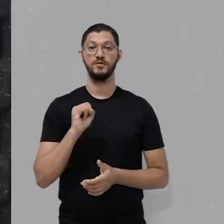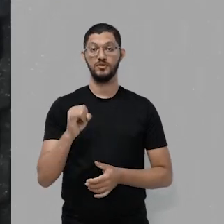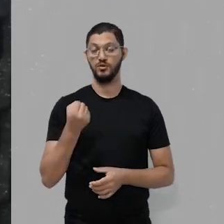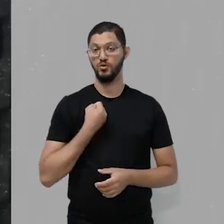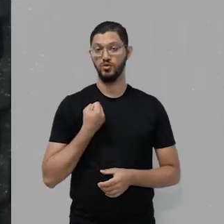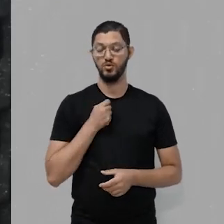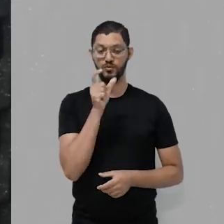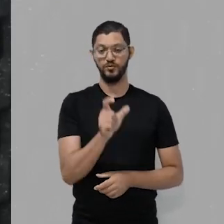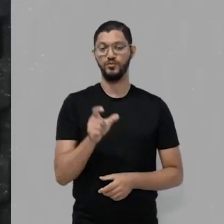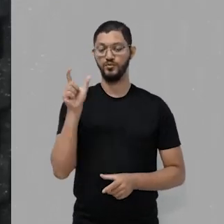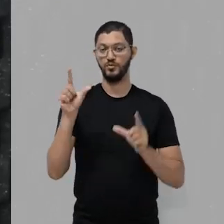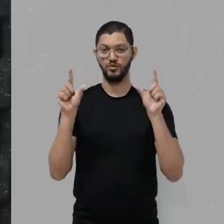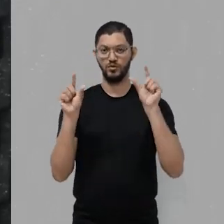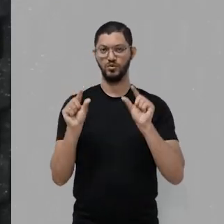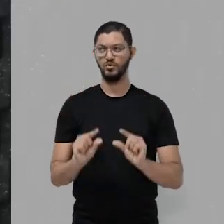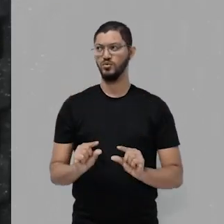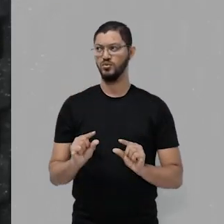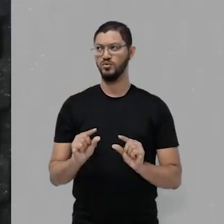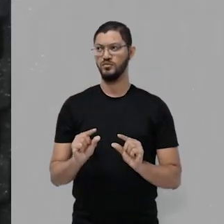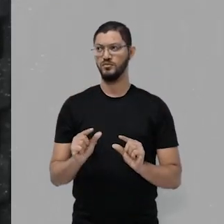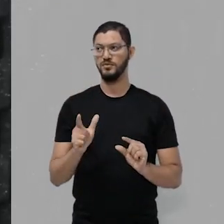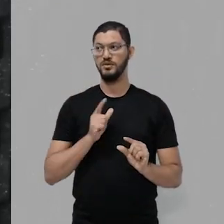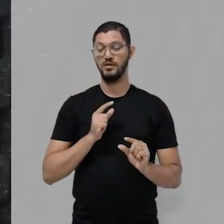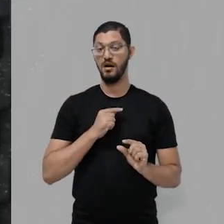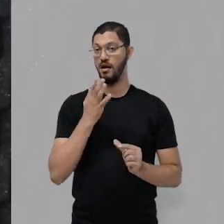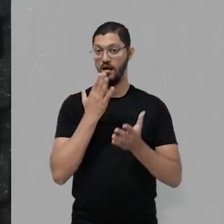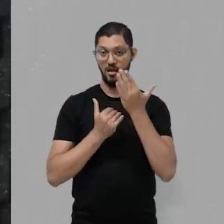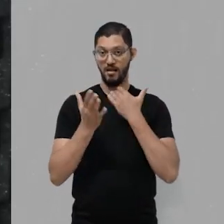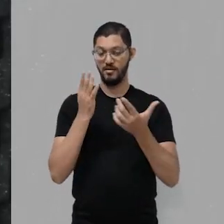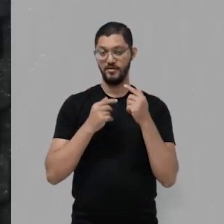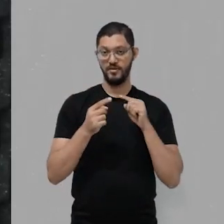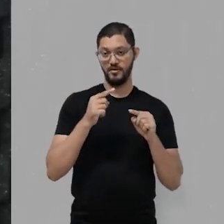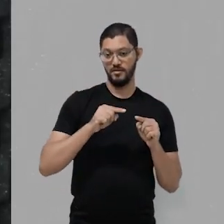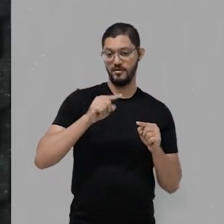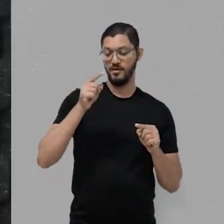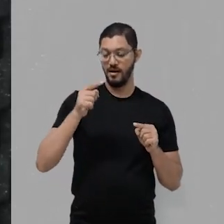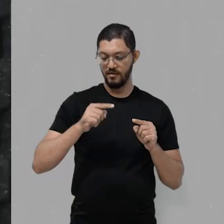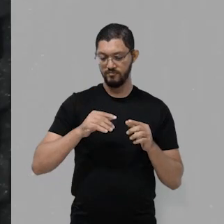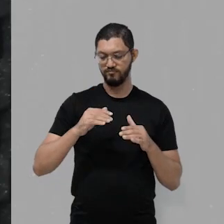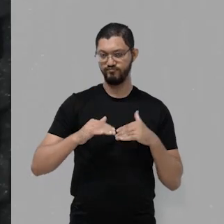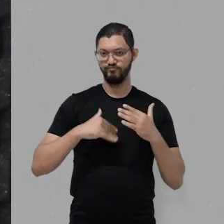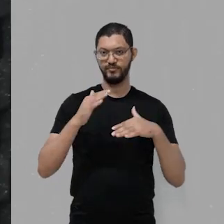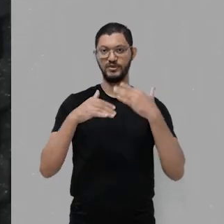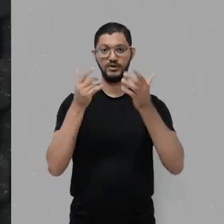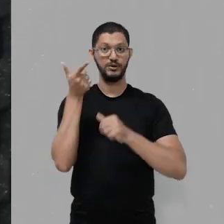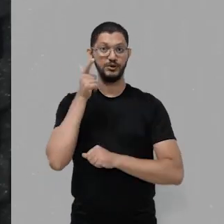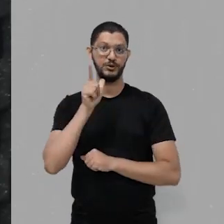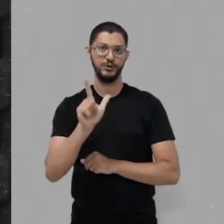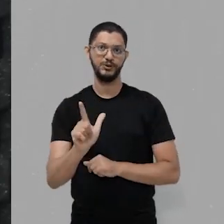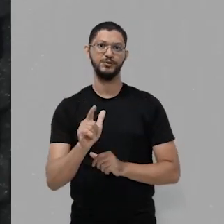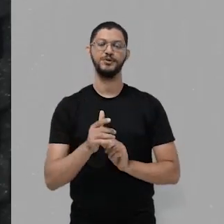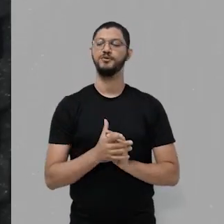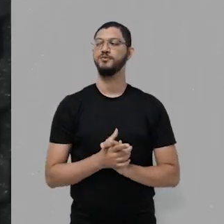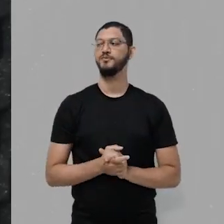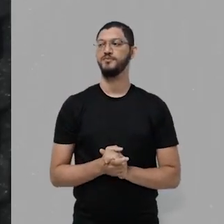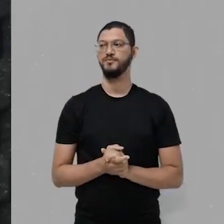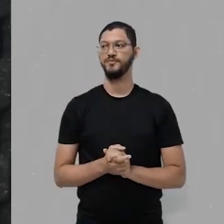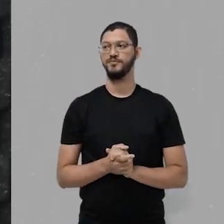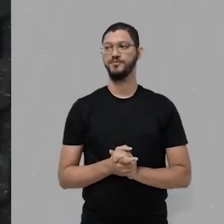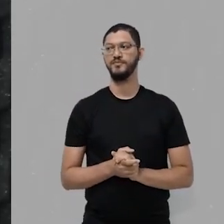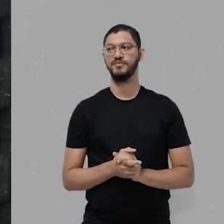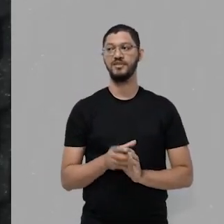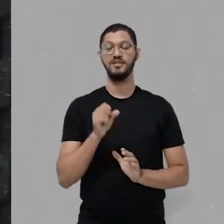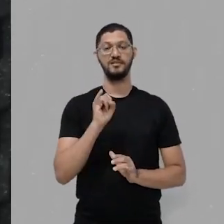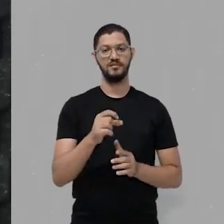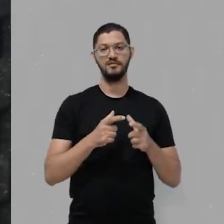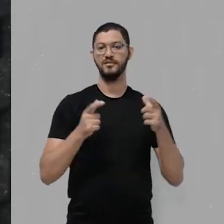de indivíduos diminuir bastante, vai ter mais alimento e aí ela vai começar a se multiplicar e vai crescer novamente. Só que